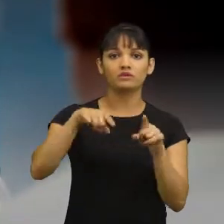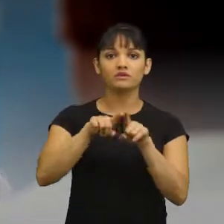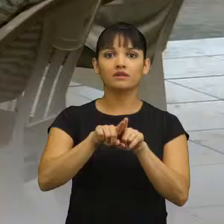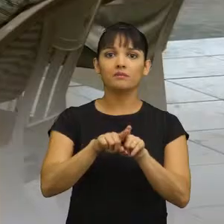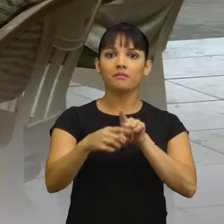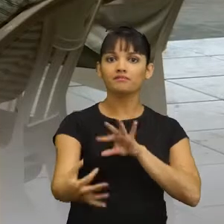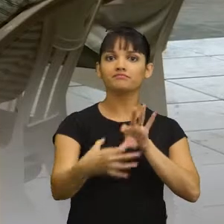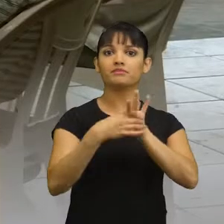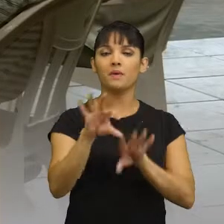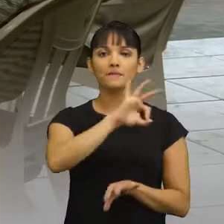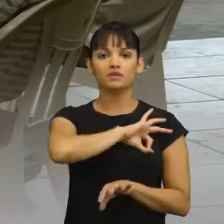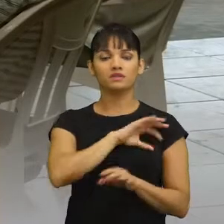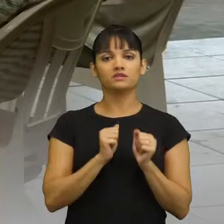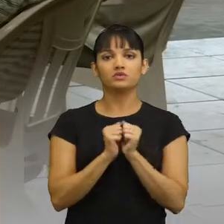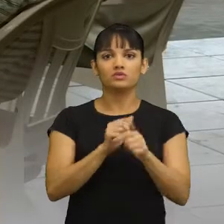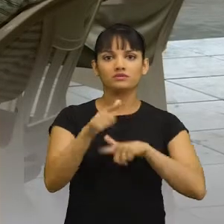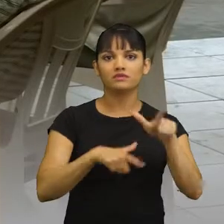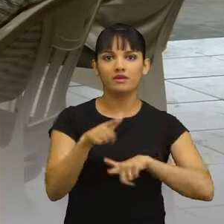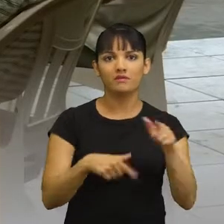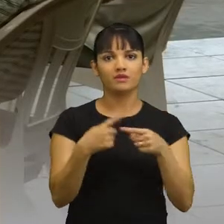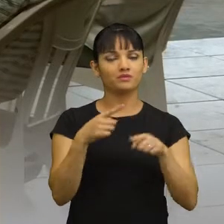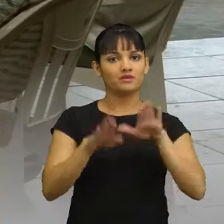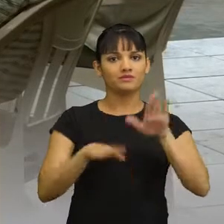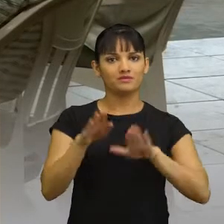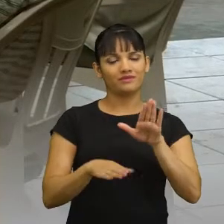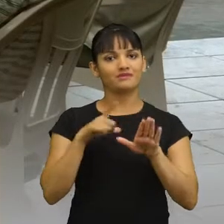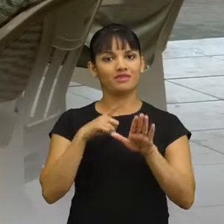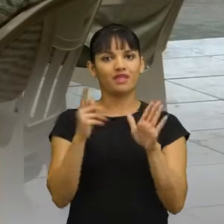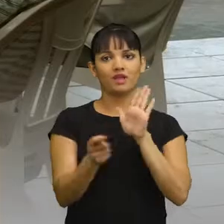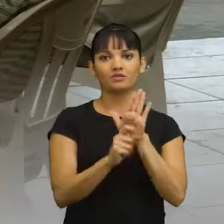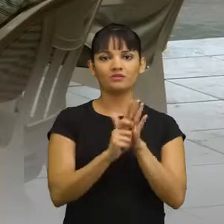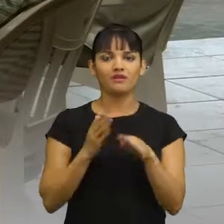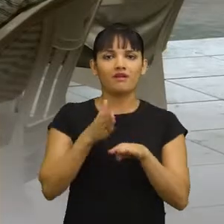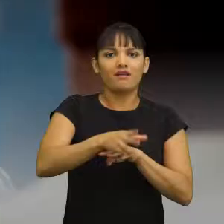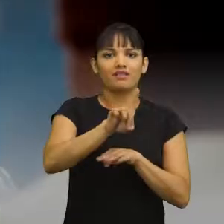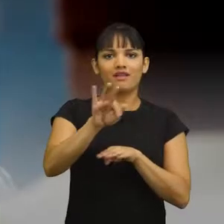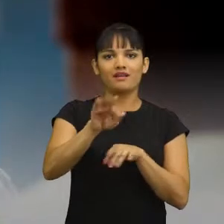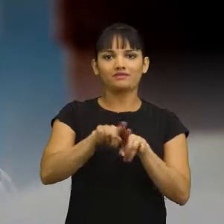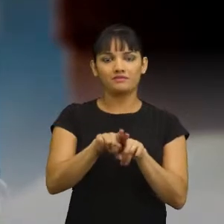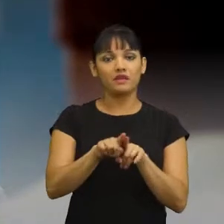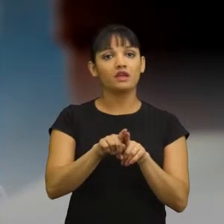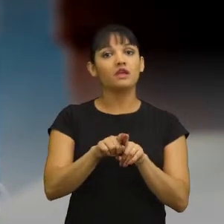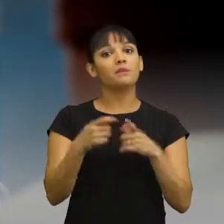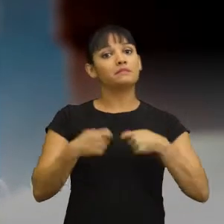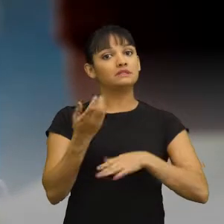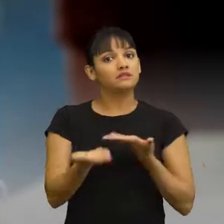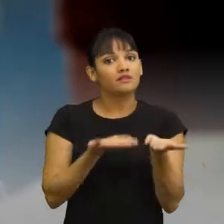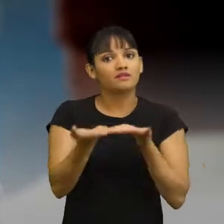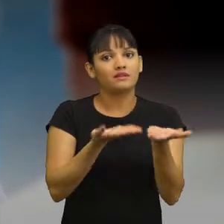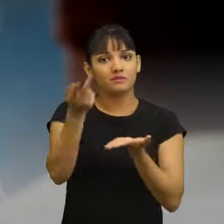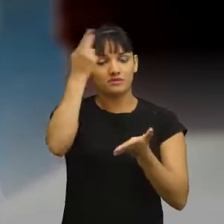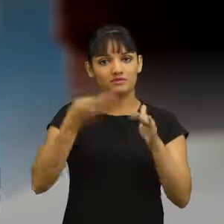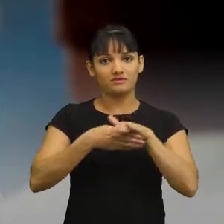lá no entorno e a droga entra no Distrito Federal pelas diversas fronteiras. Mas temos que também tratar do dependente químico. Hoje o